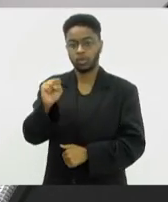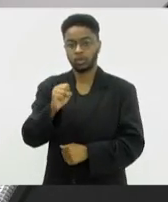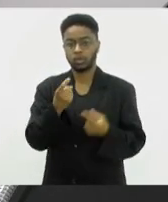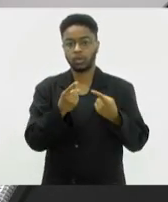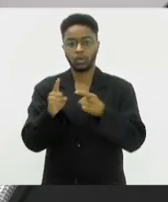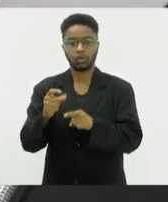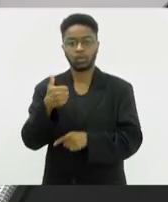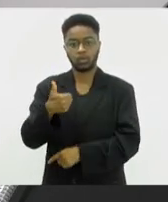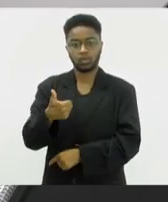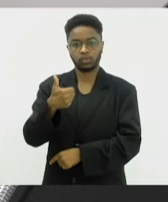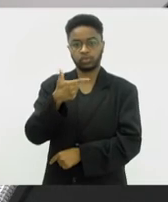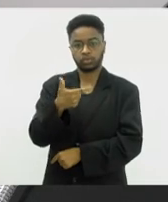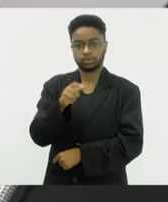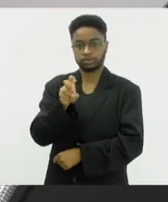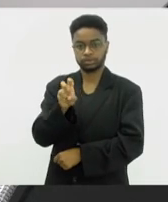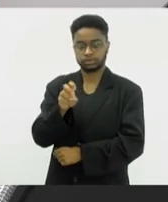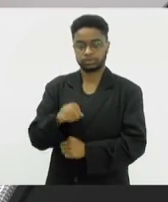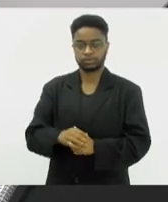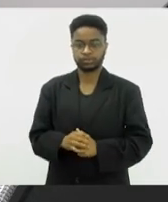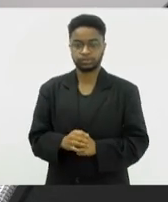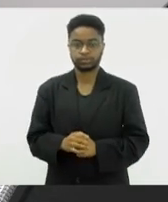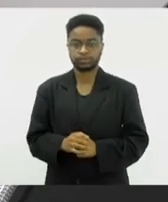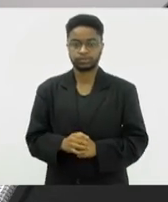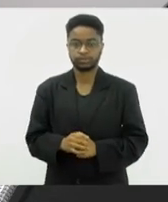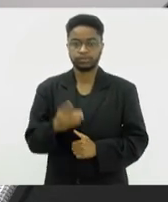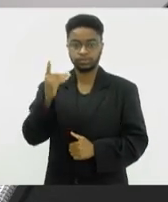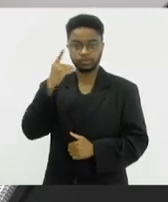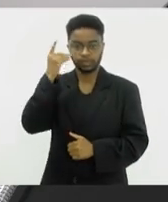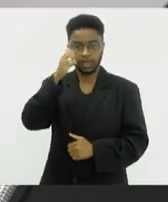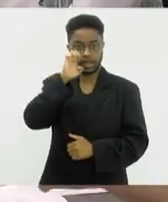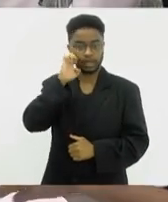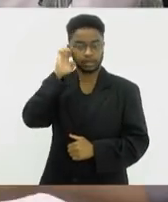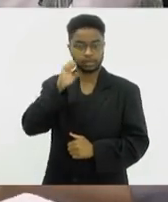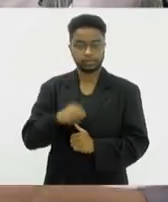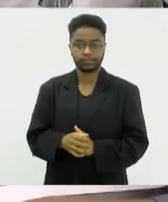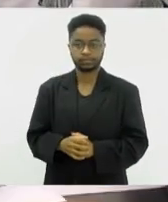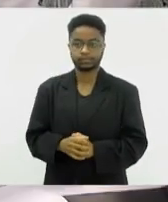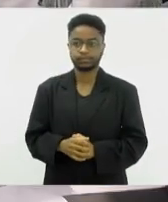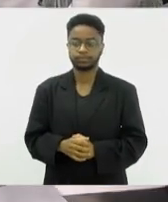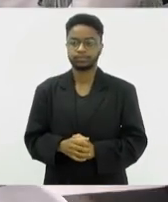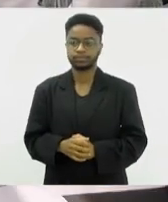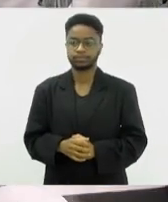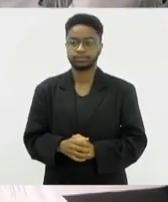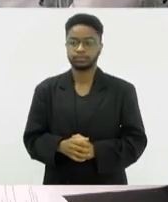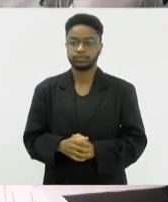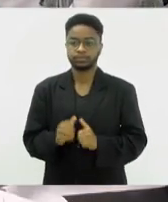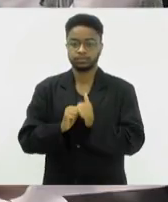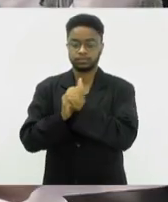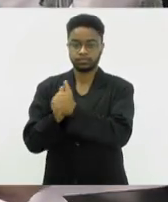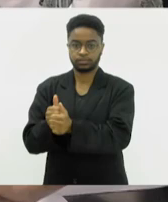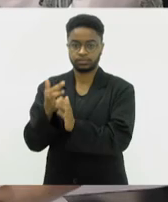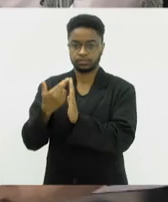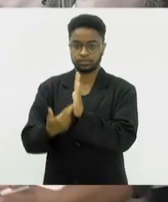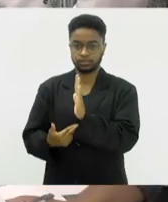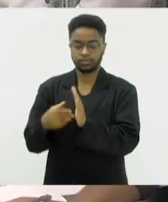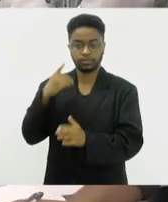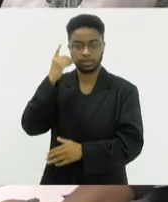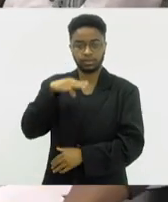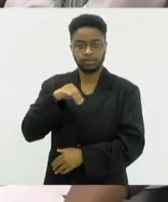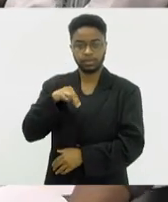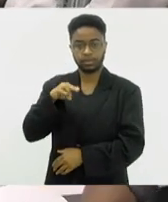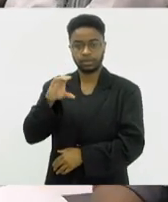emendas 1, 2 e 5. Deputada Érica Takemoto. Sigo o relator. Deputado Carlos